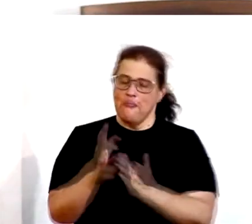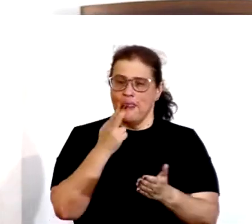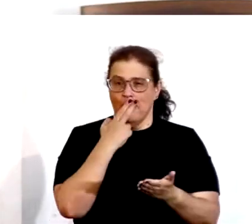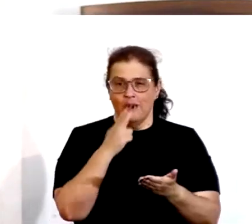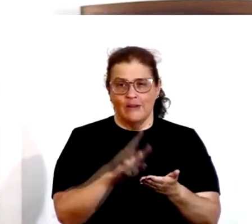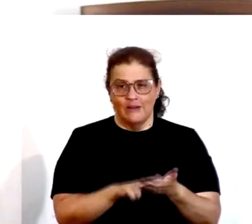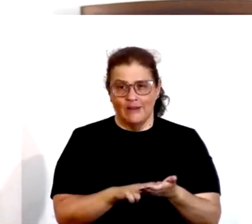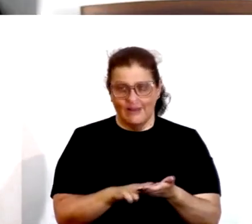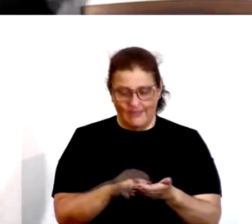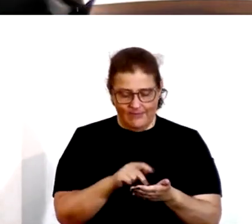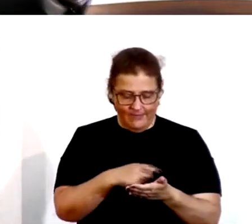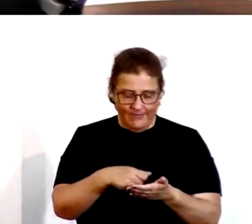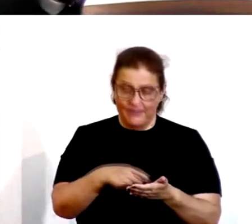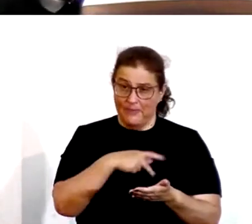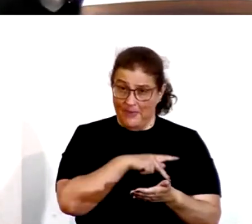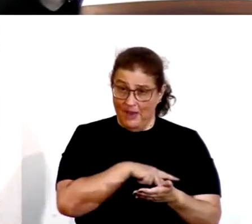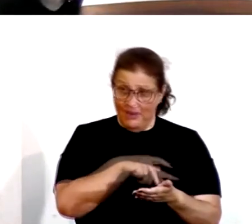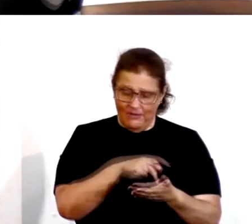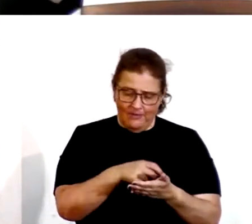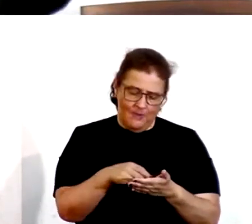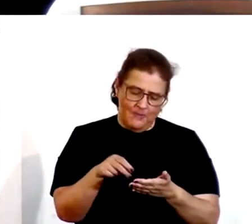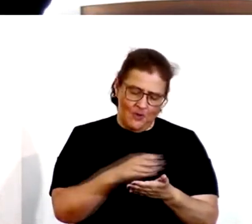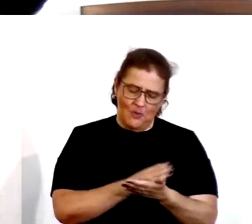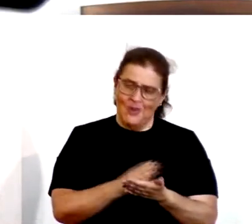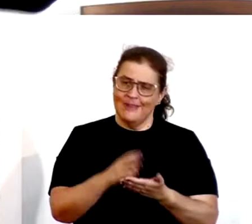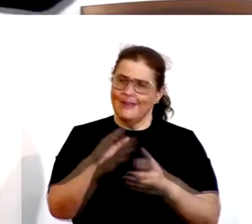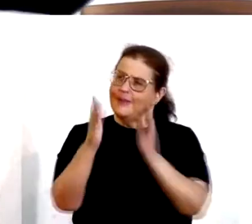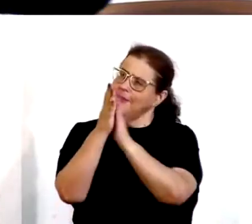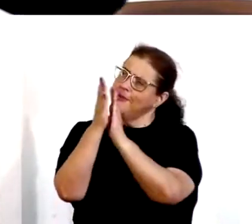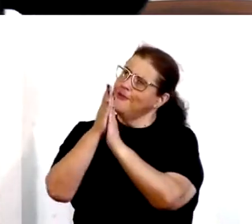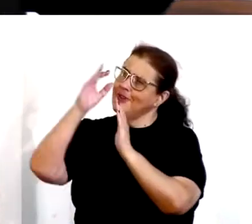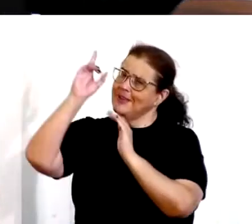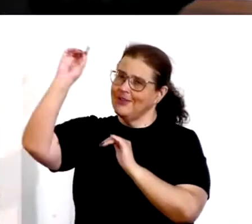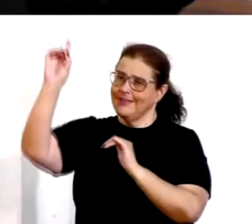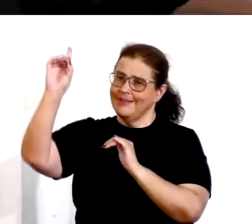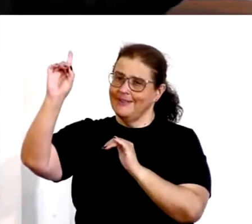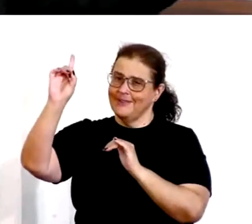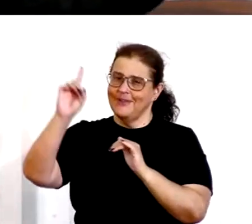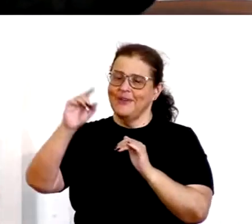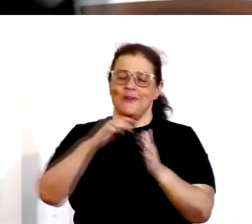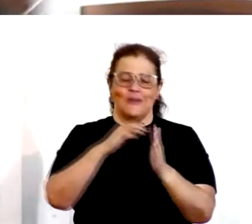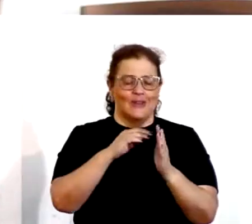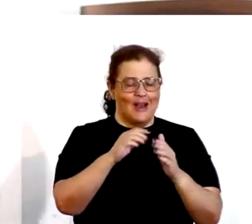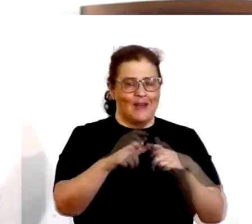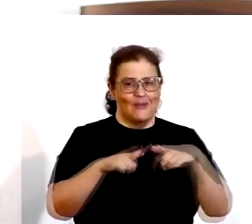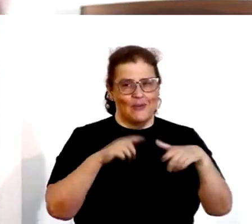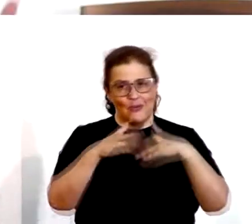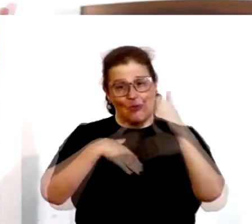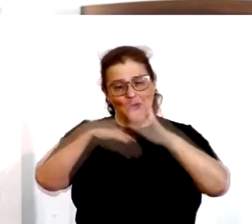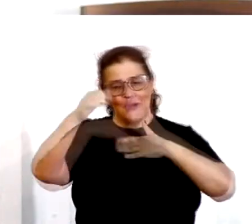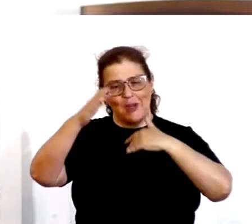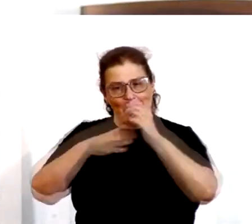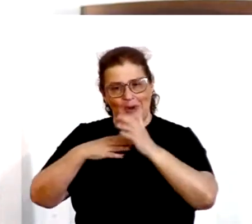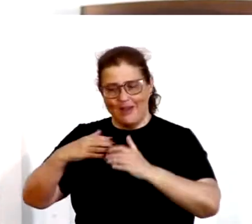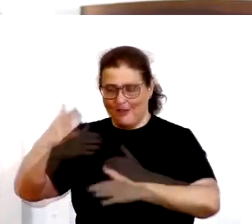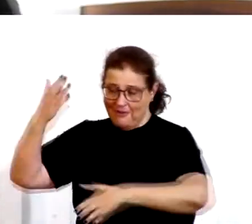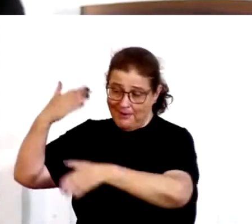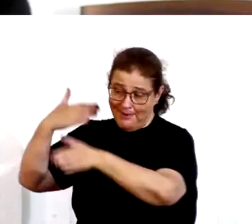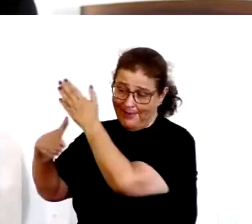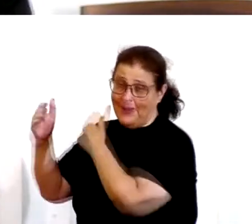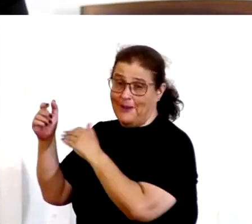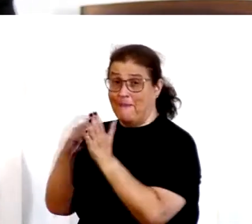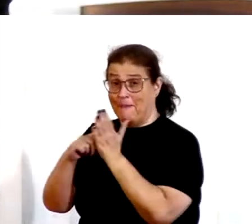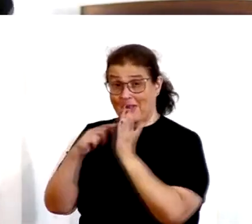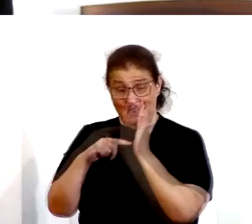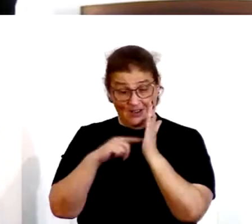a Deus por essa obra que foi planejada na eternidade e realizada no tempo. E nós